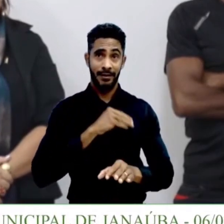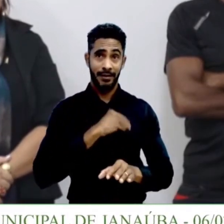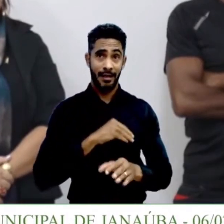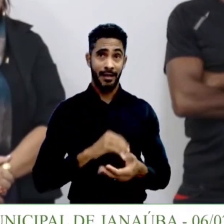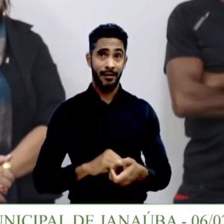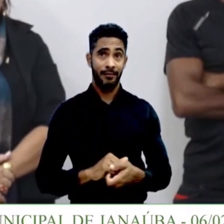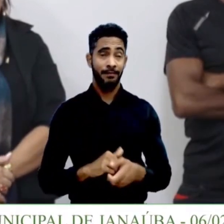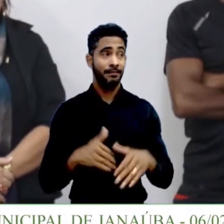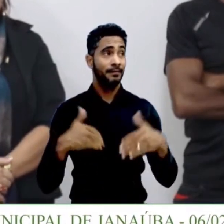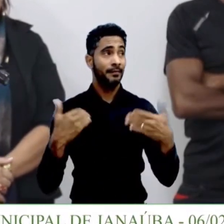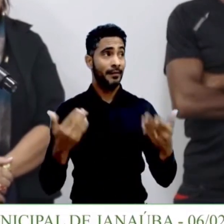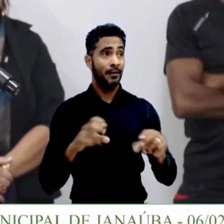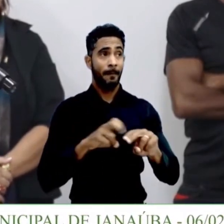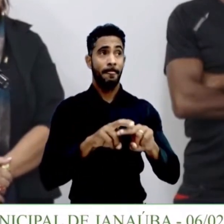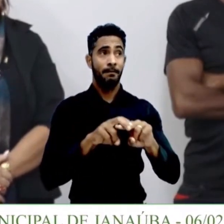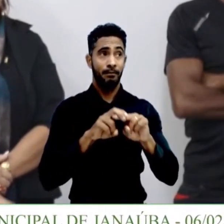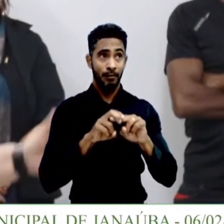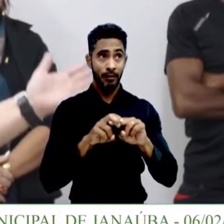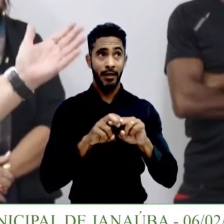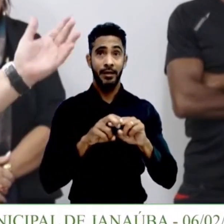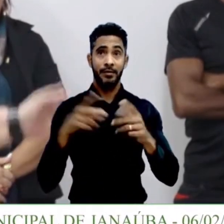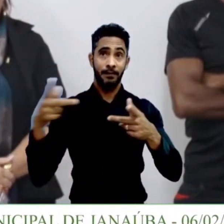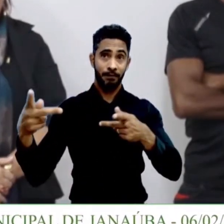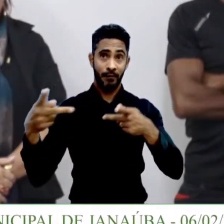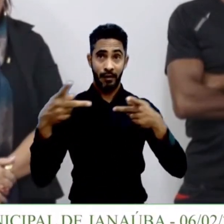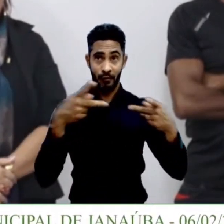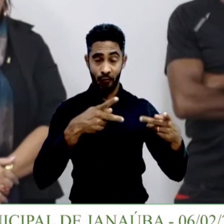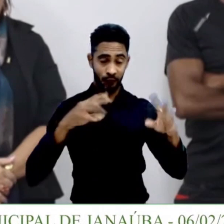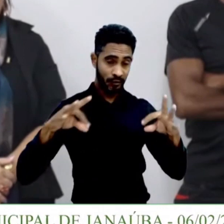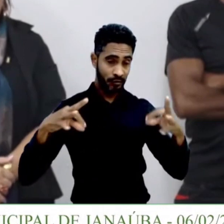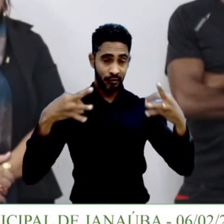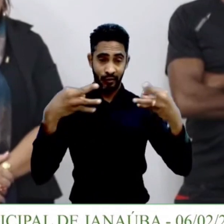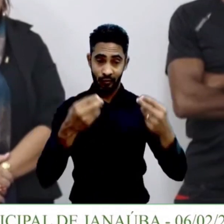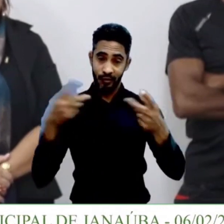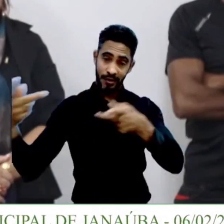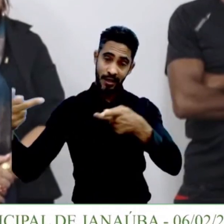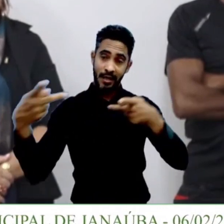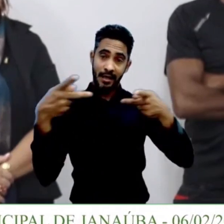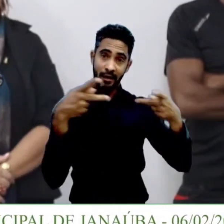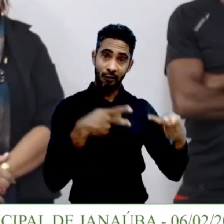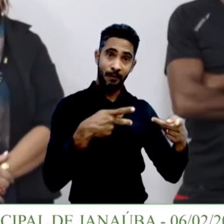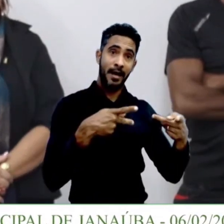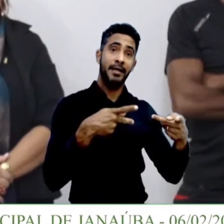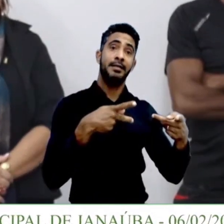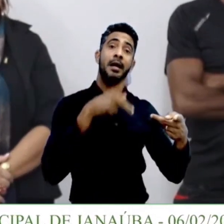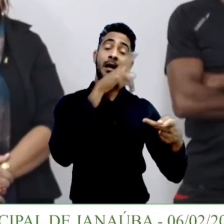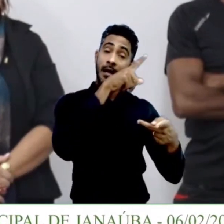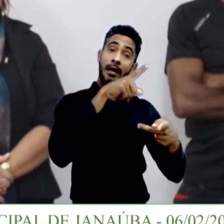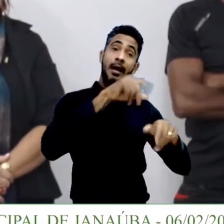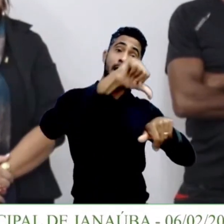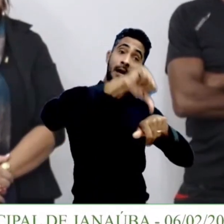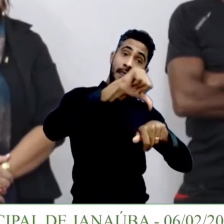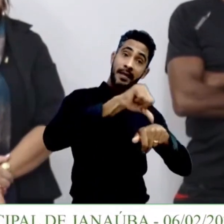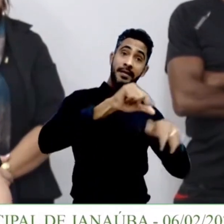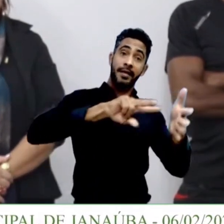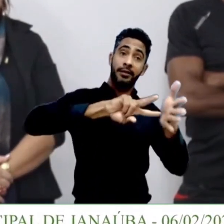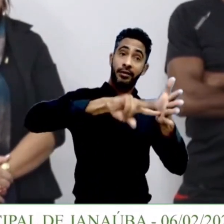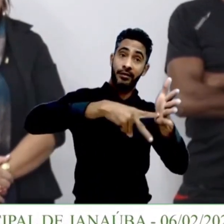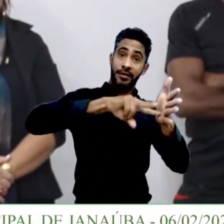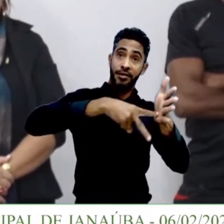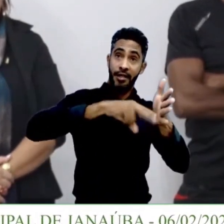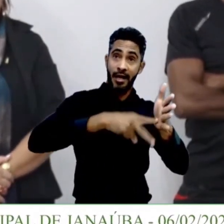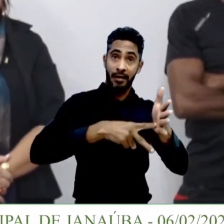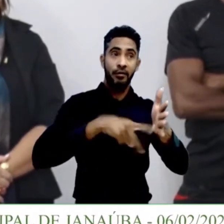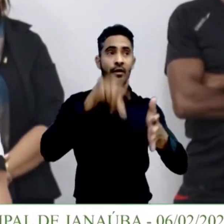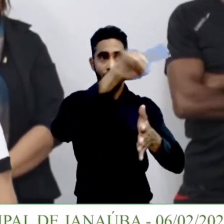tá certo? Então, é por isso que eu convido a todos a comparecer lá na sede do Cidijana para fazer. E vocês